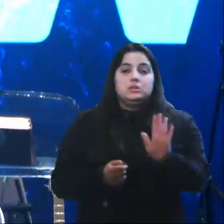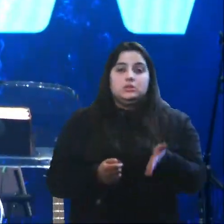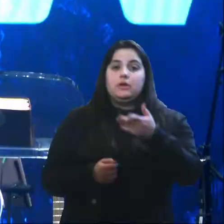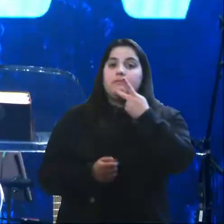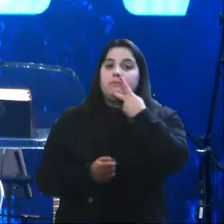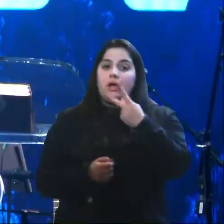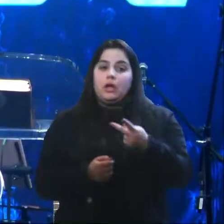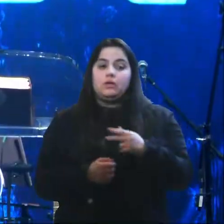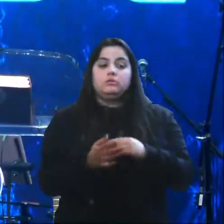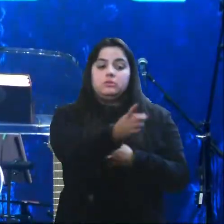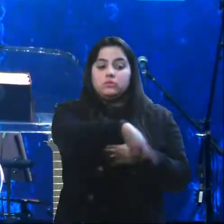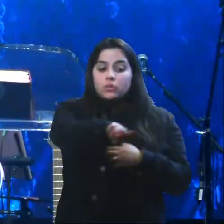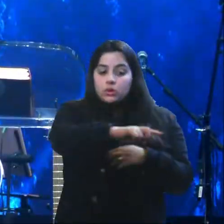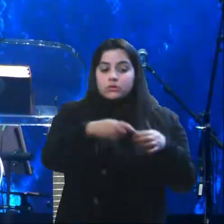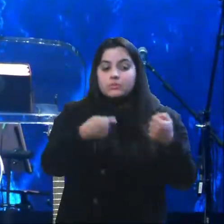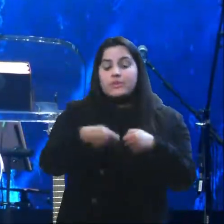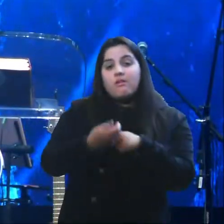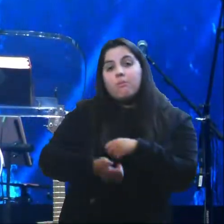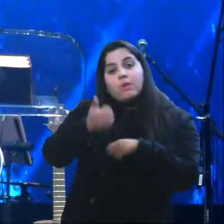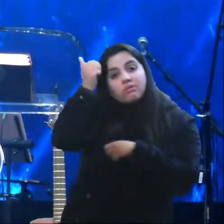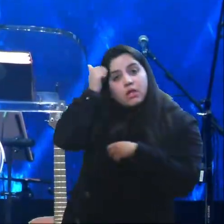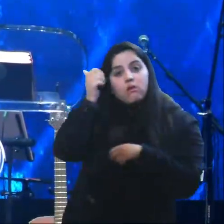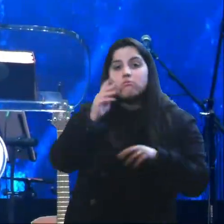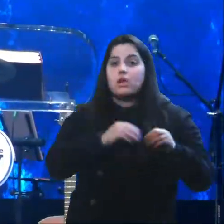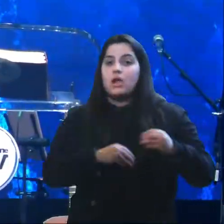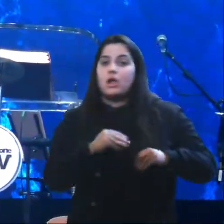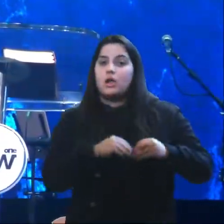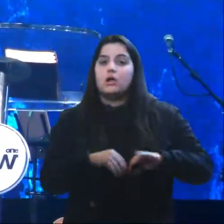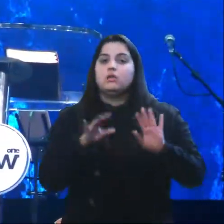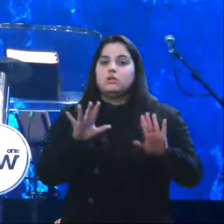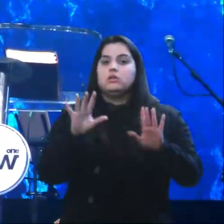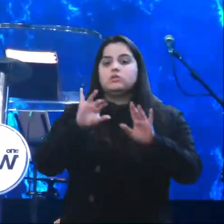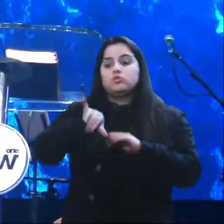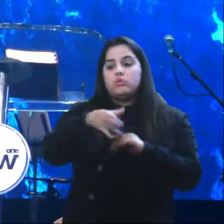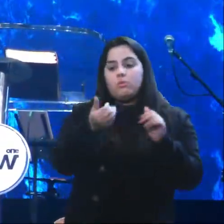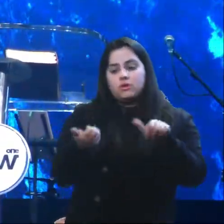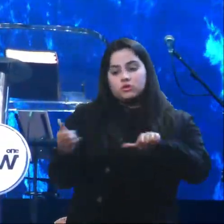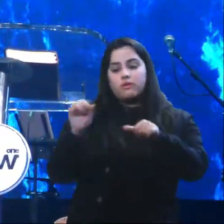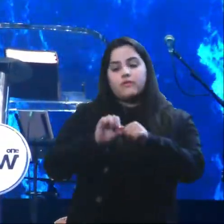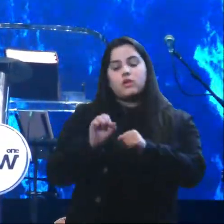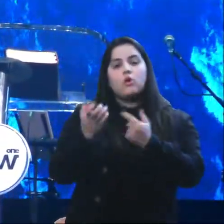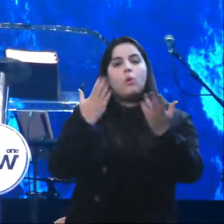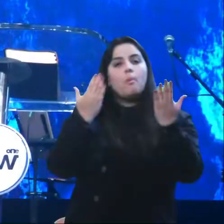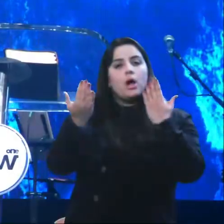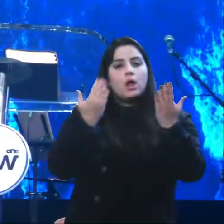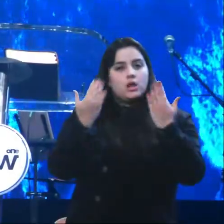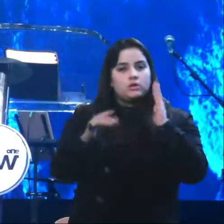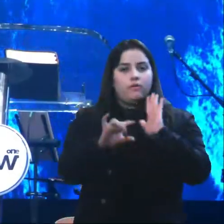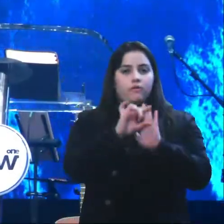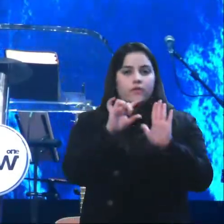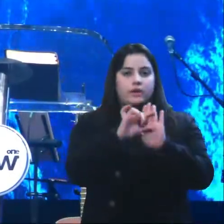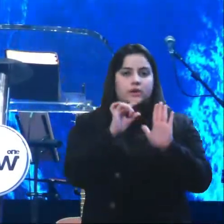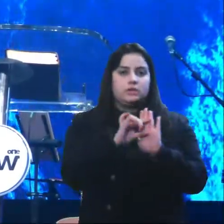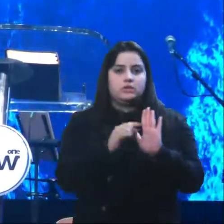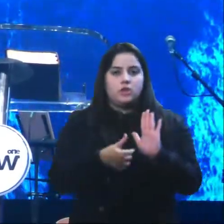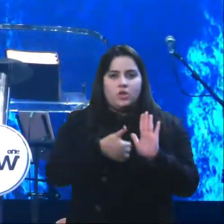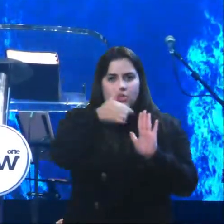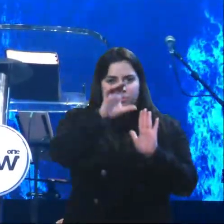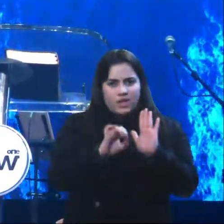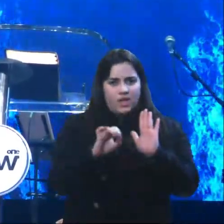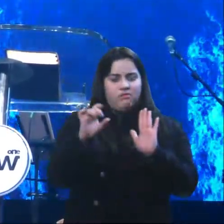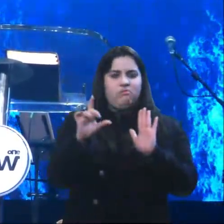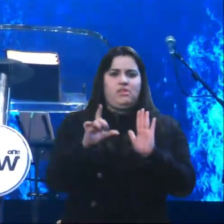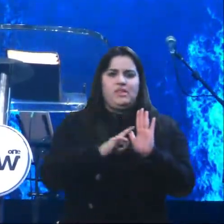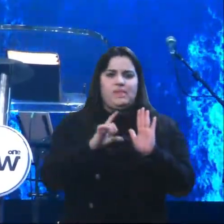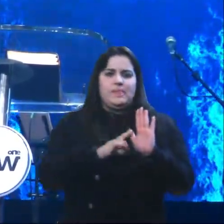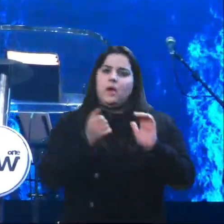se arrependerem, ele começa a fazer algumas comparações. Ele fala ali no versículo 10, o machado está posto